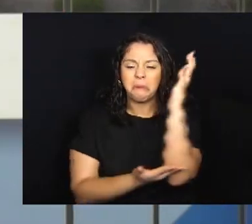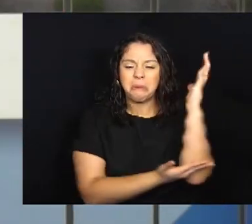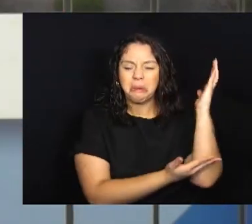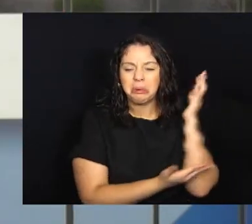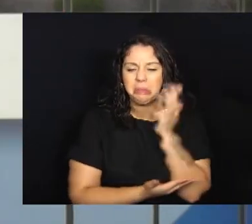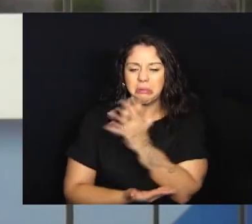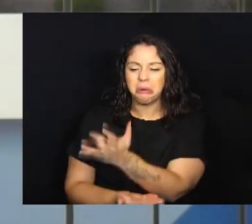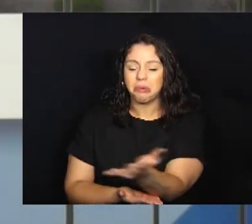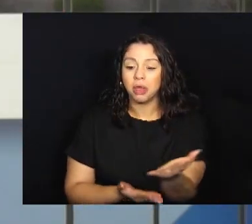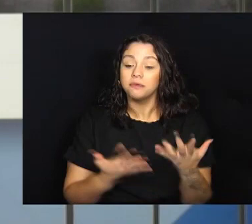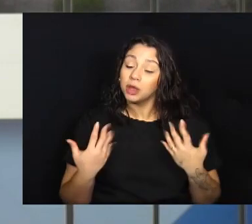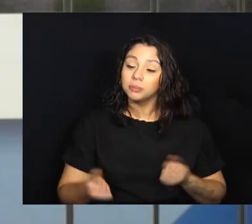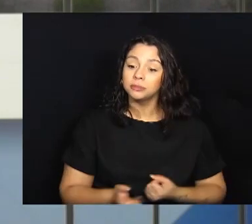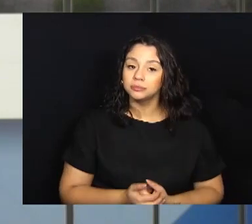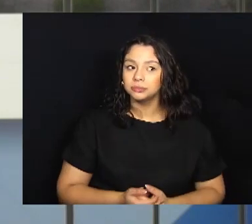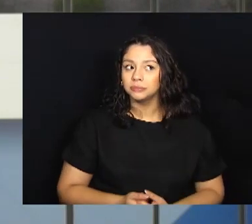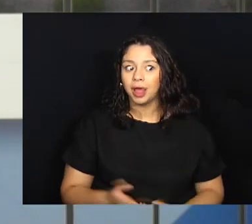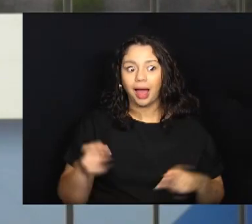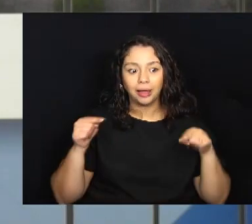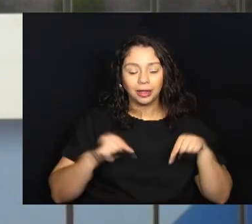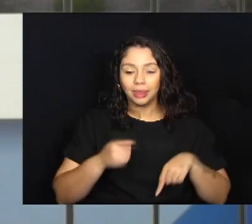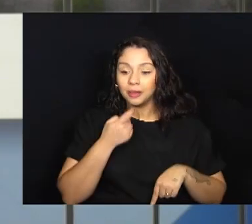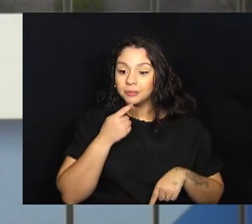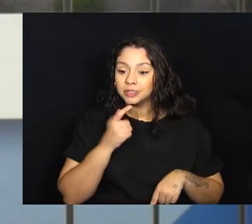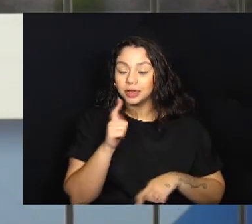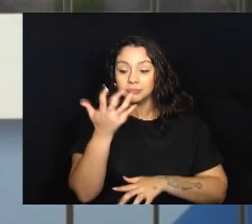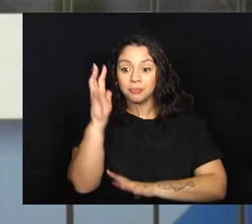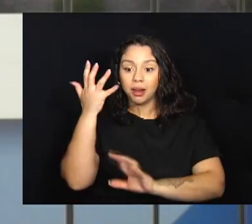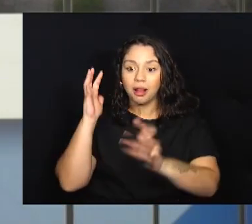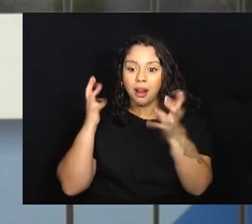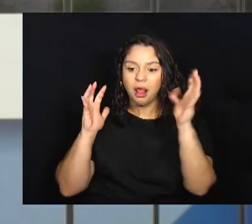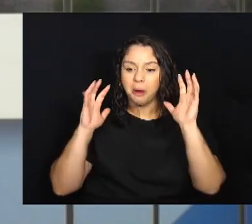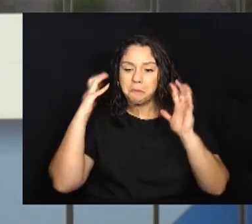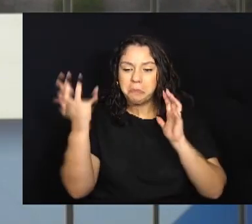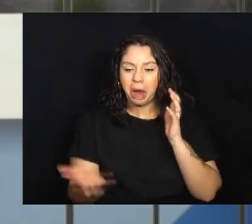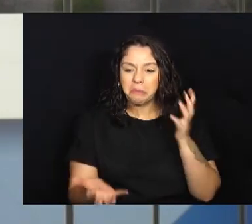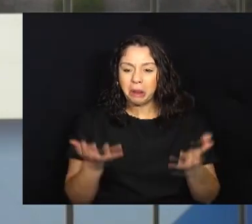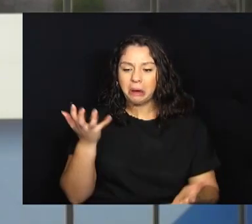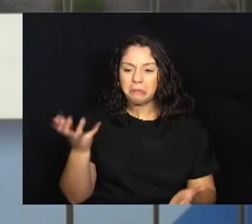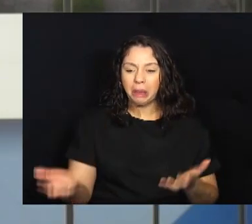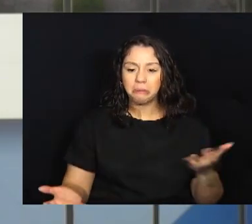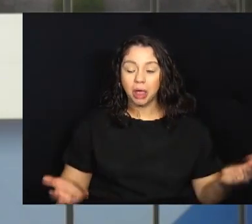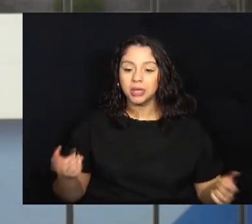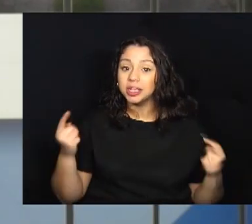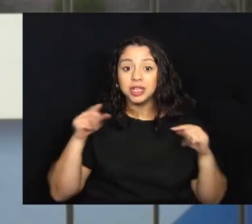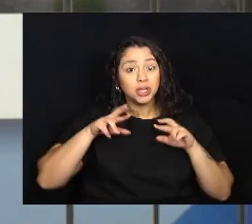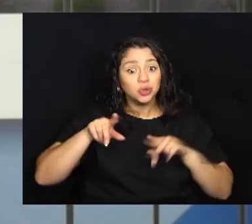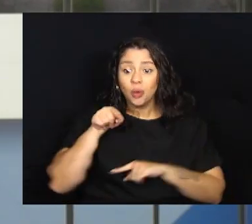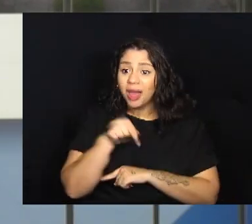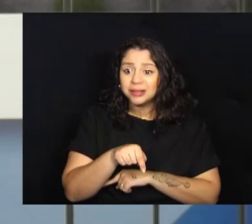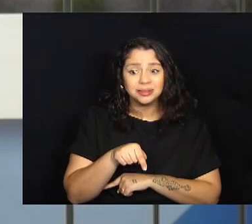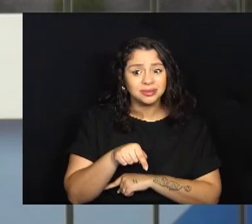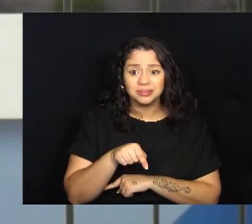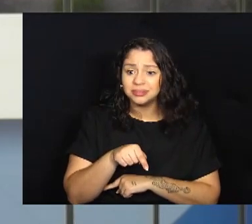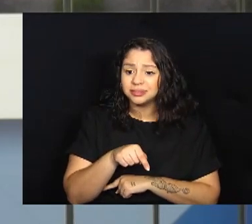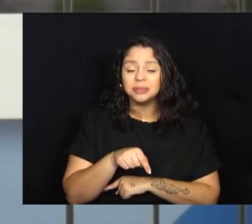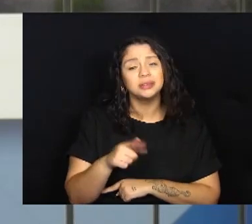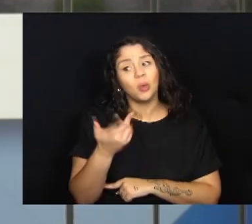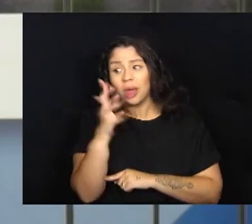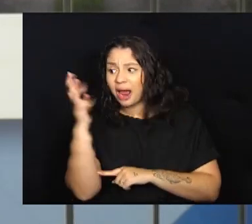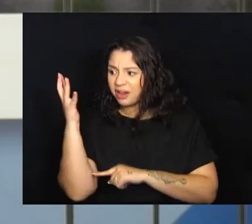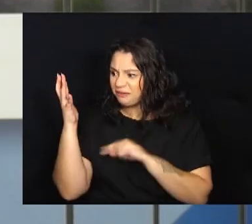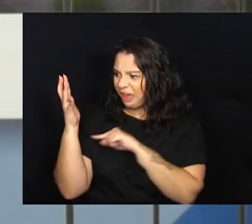monte de corte de árvore, tirando a vegetação urbana, e não é assim que se faz, né? Uhum. Então, quer dizer, as árvores não